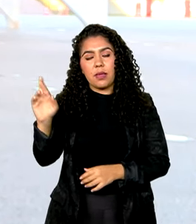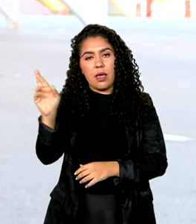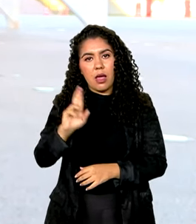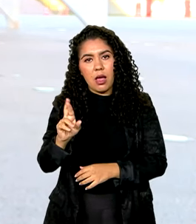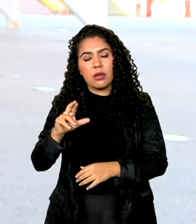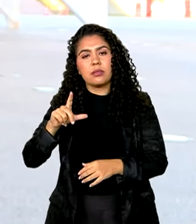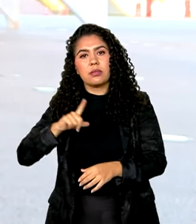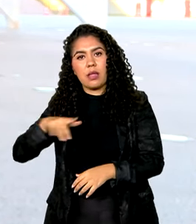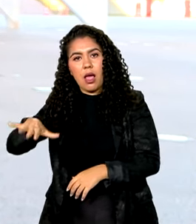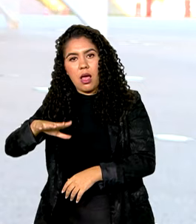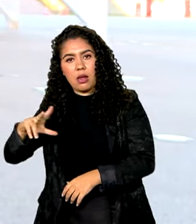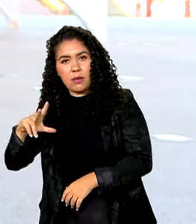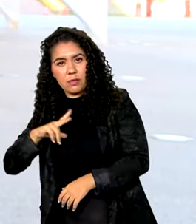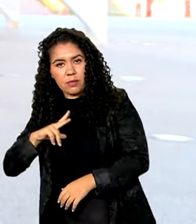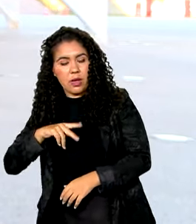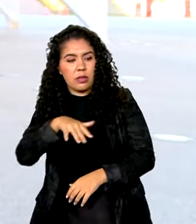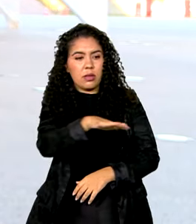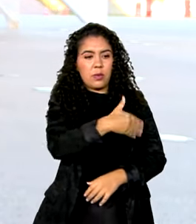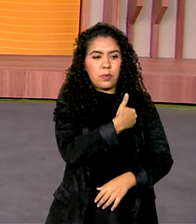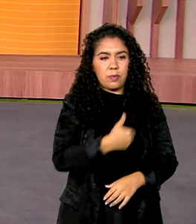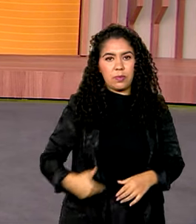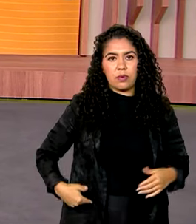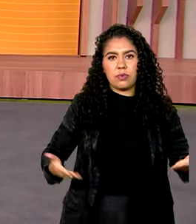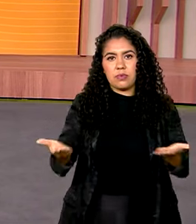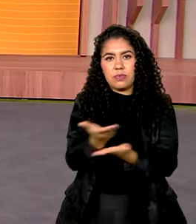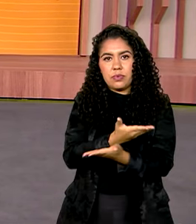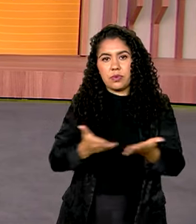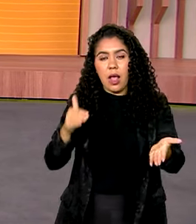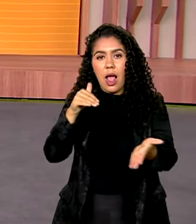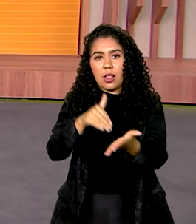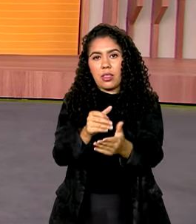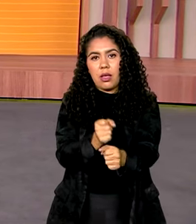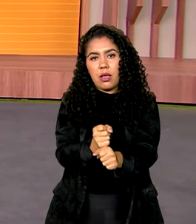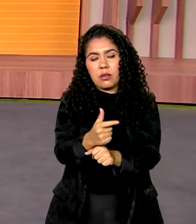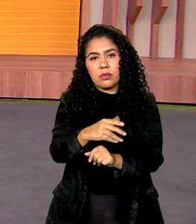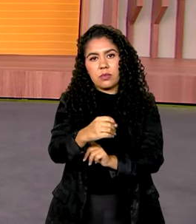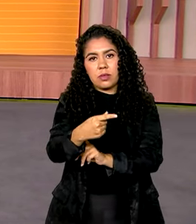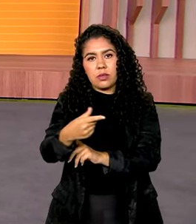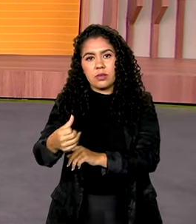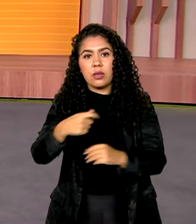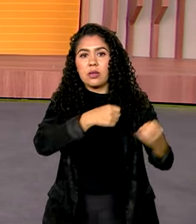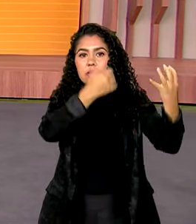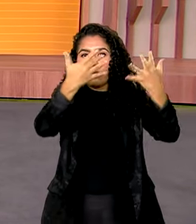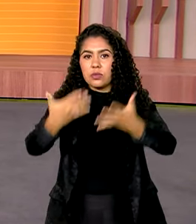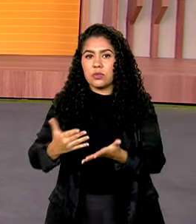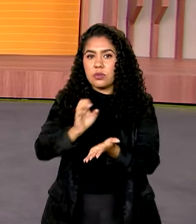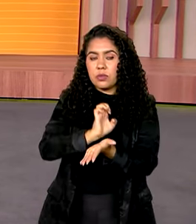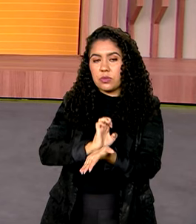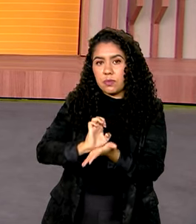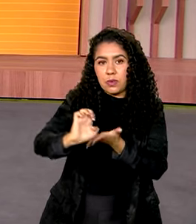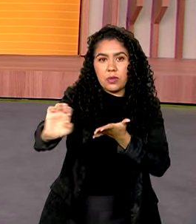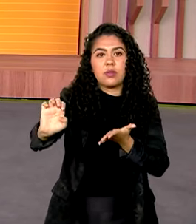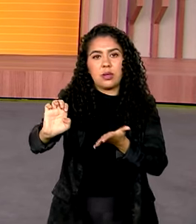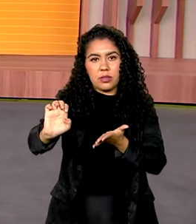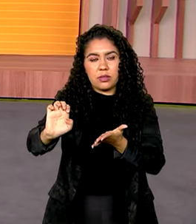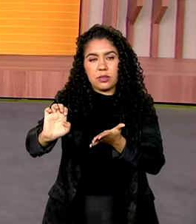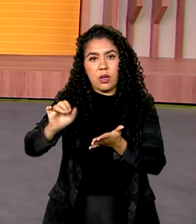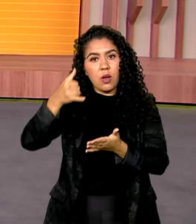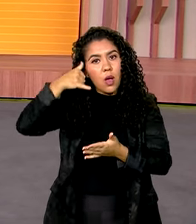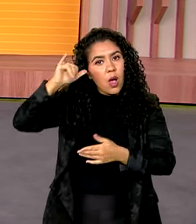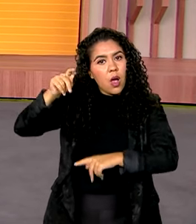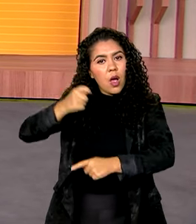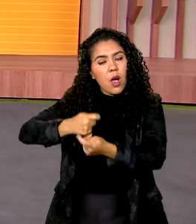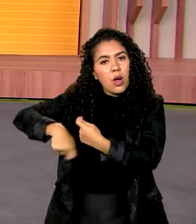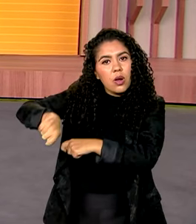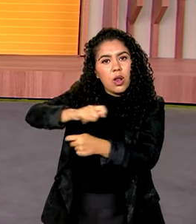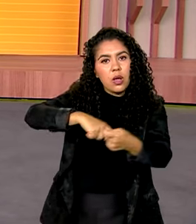parceria público-privada até 2026. E as exportações do agronegócio brasileiro atingiram mais de 15